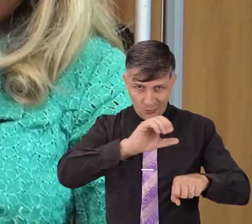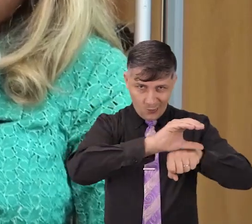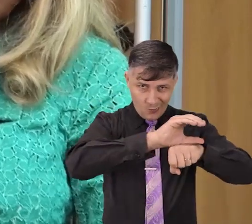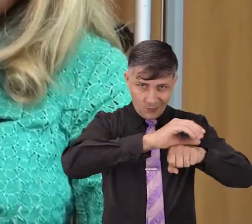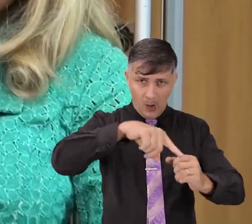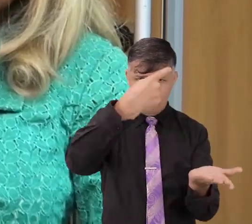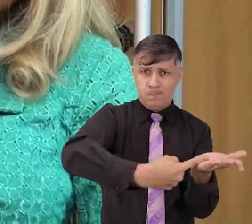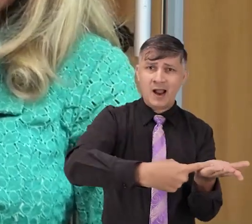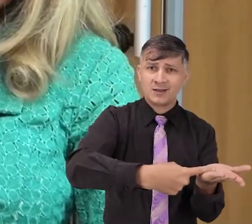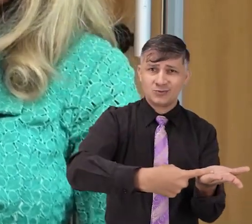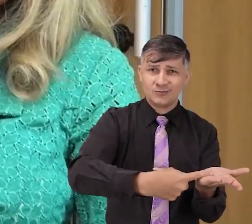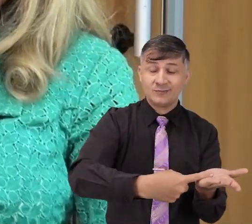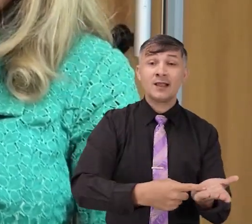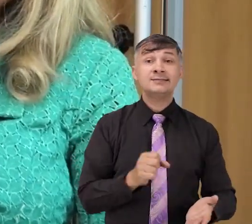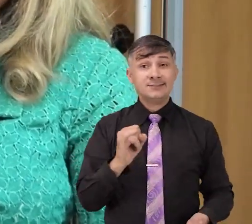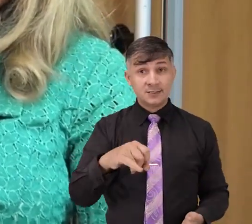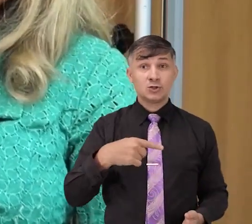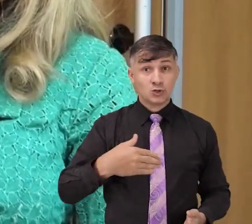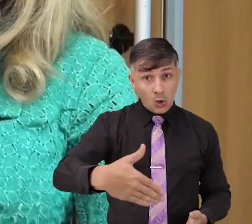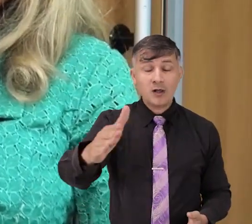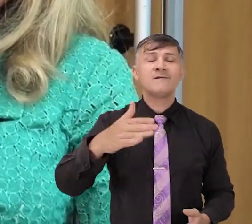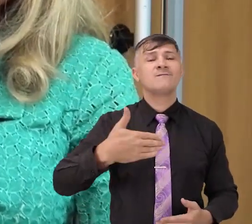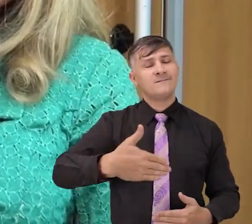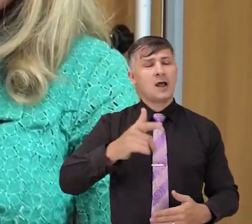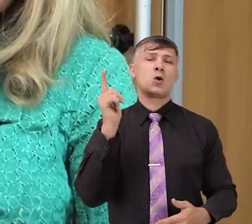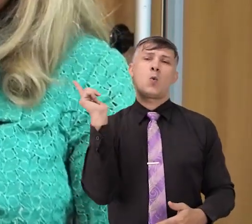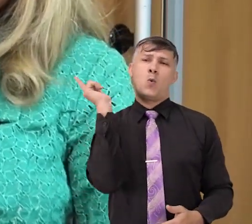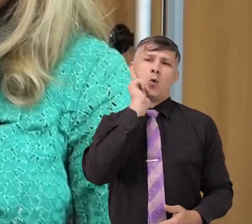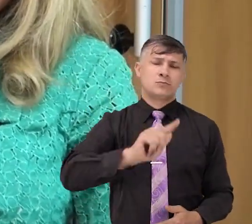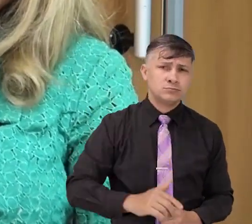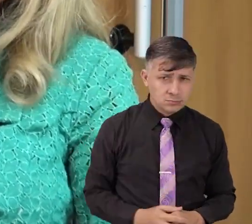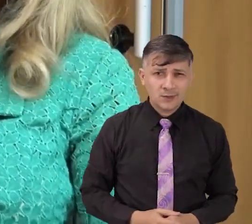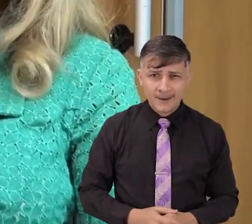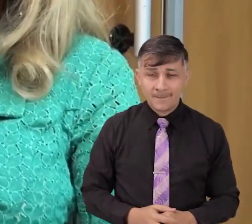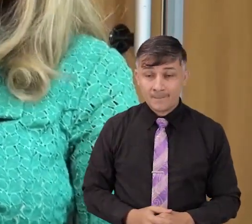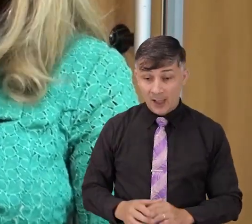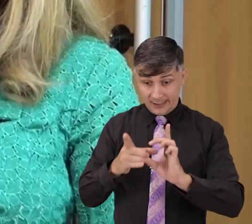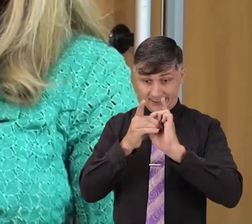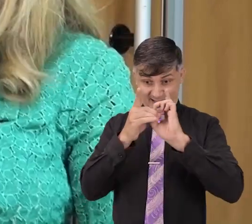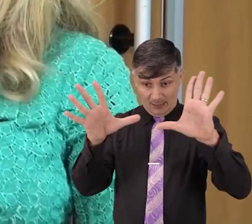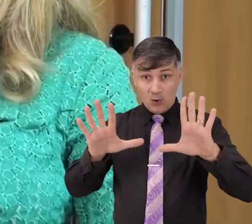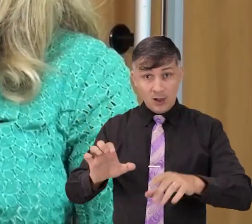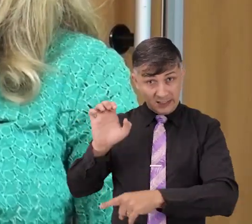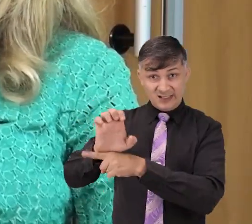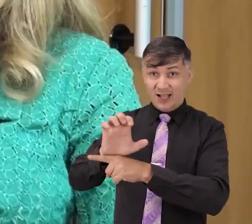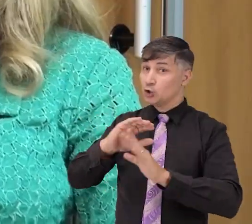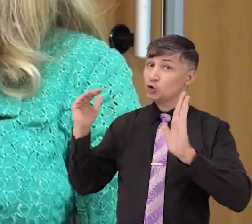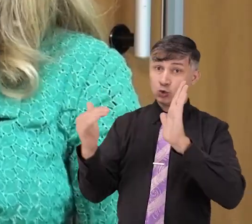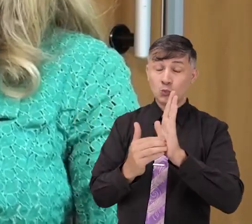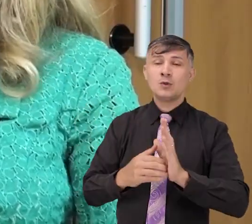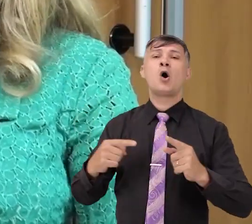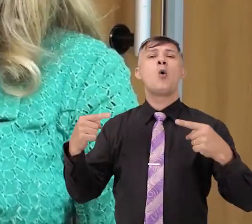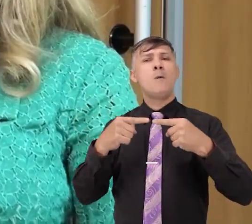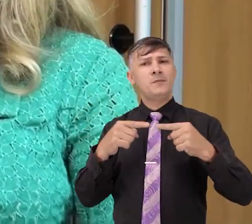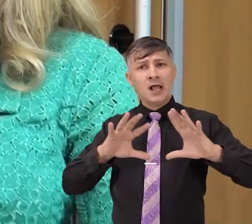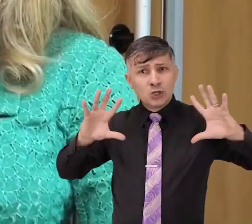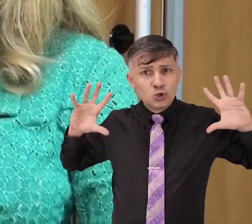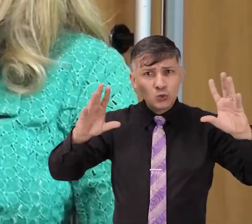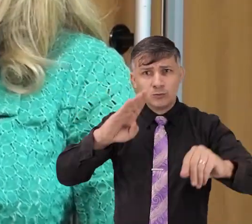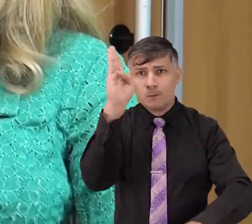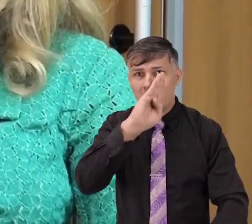possamos realmente dizer assim, olha, o Estado Democrático chegou para todos os brasileiros, chegou para todas as brasileiras, a gente